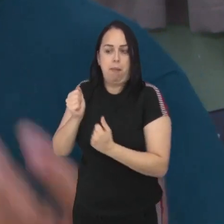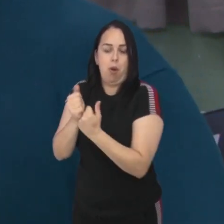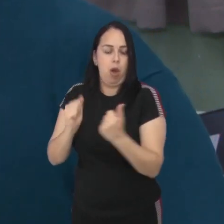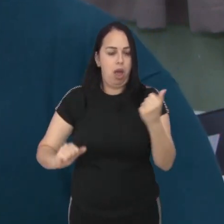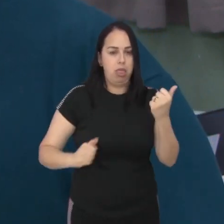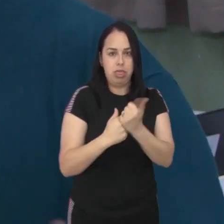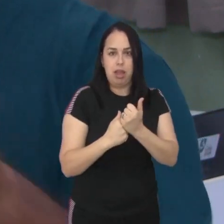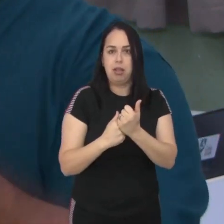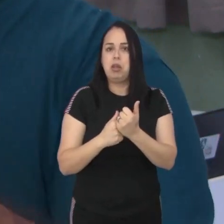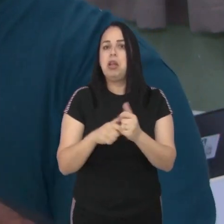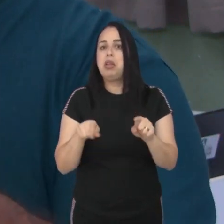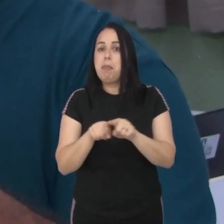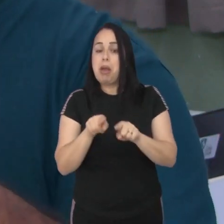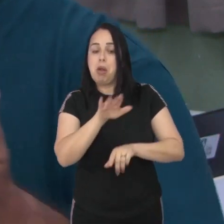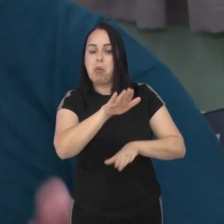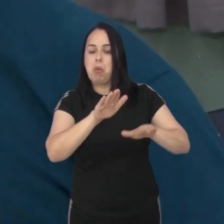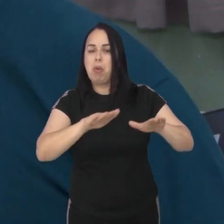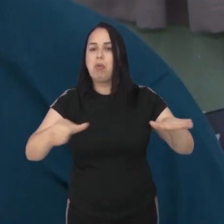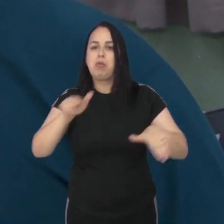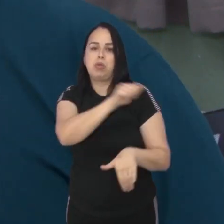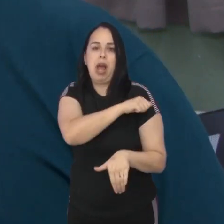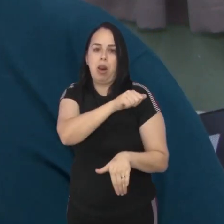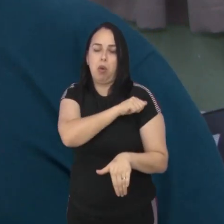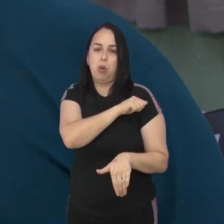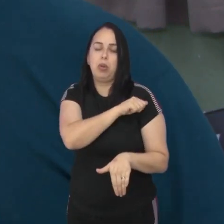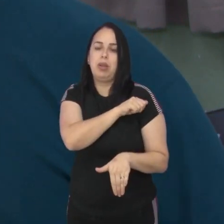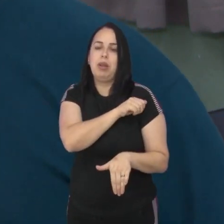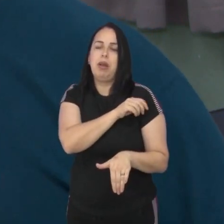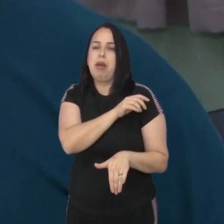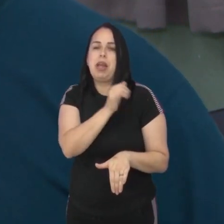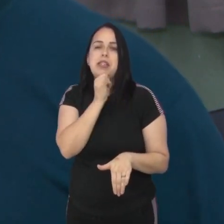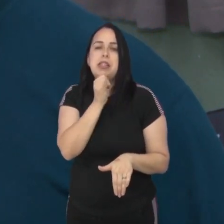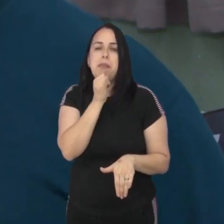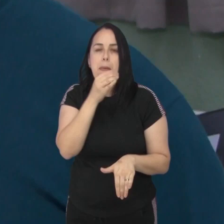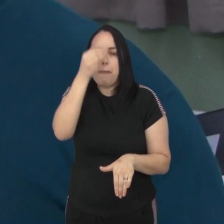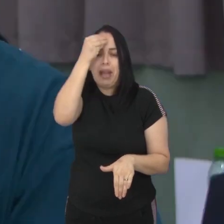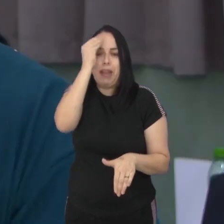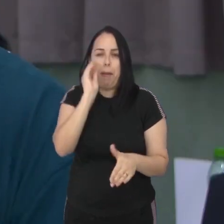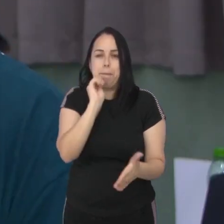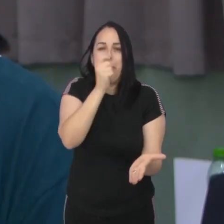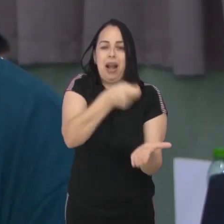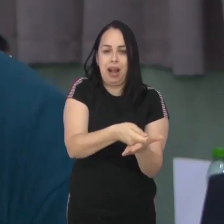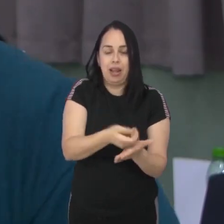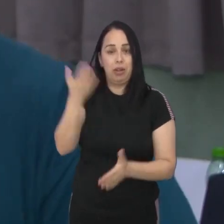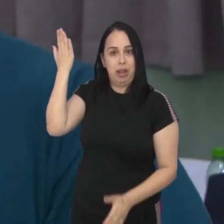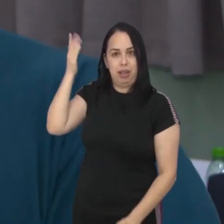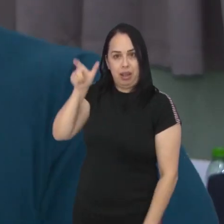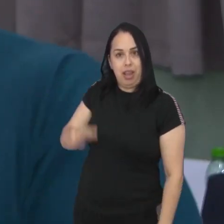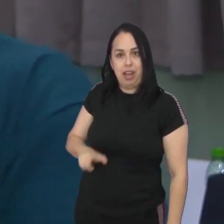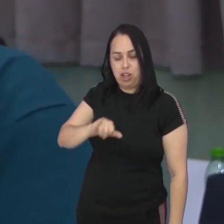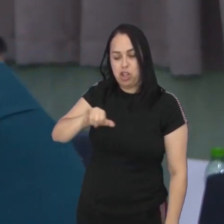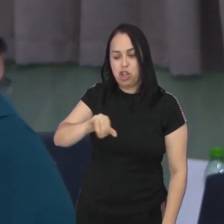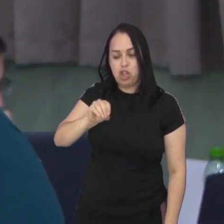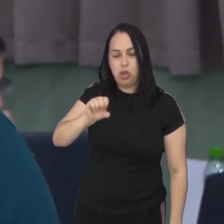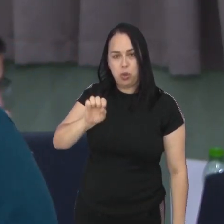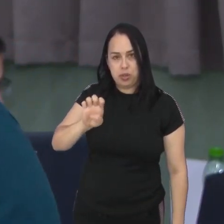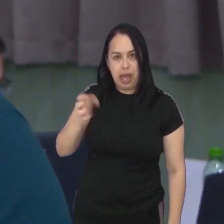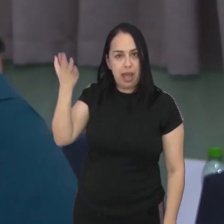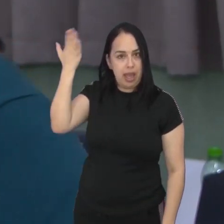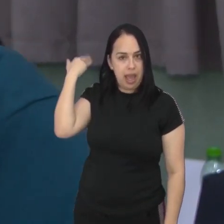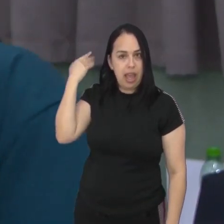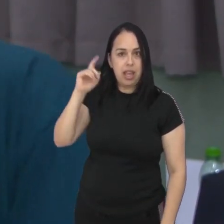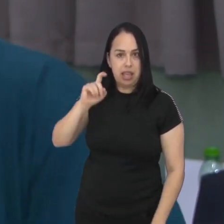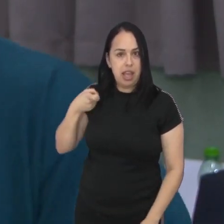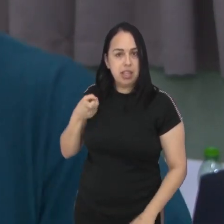apoiar efetivamente algum desses estudantes, ser um dos padrinhos, digamos assim. José, que um dia foi bolsista e hoje